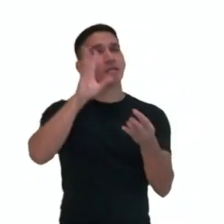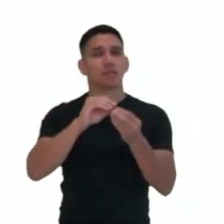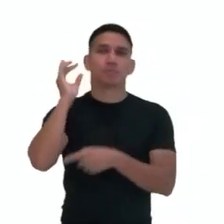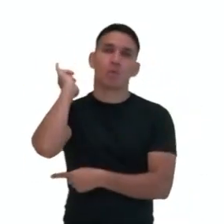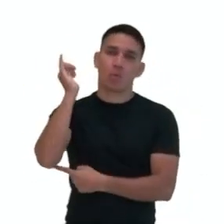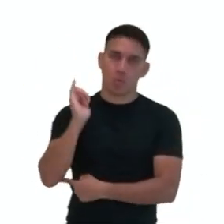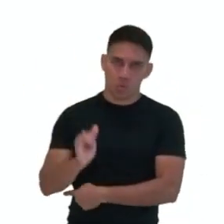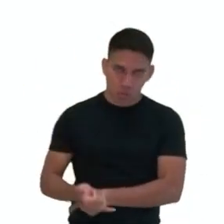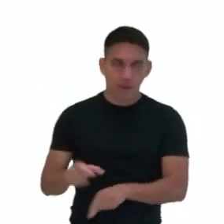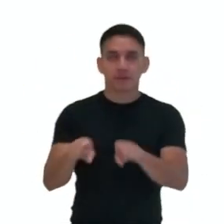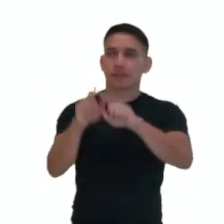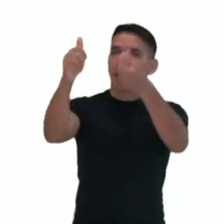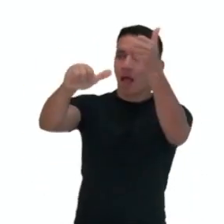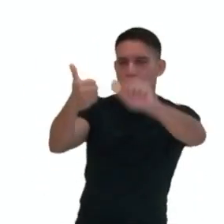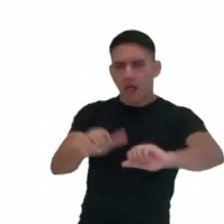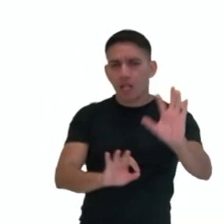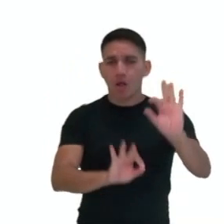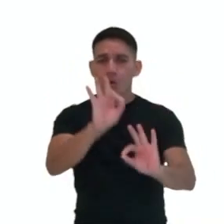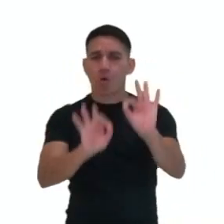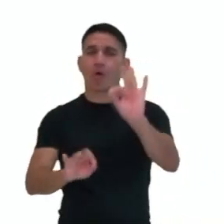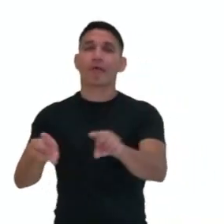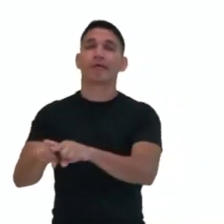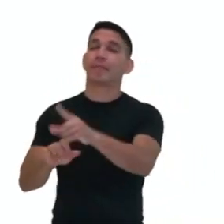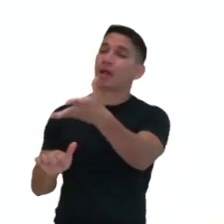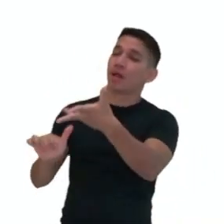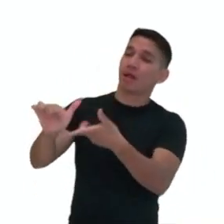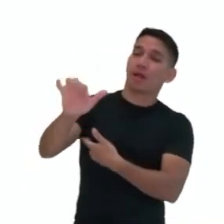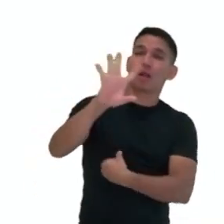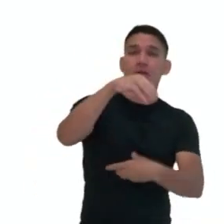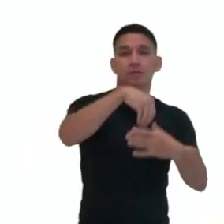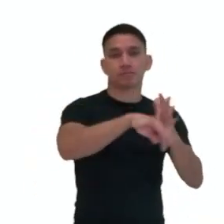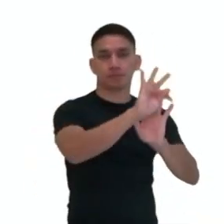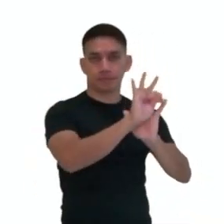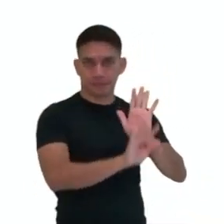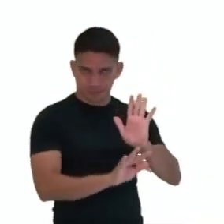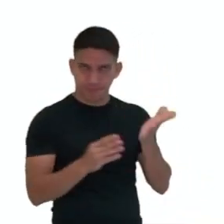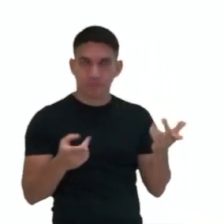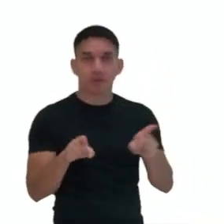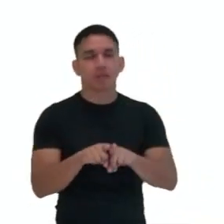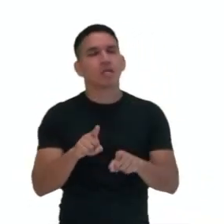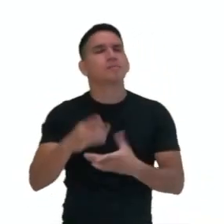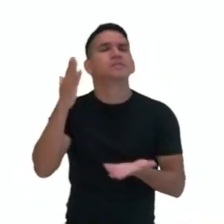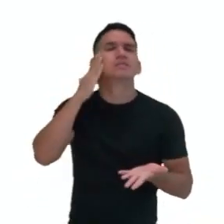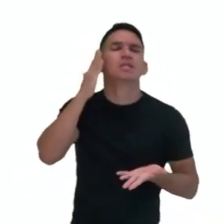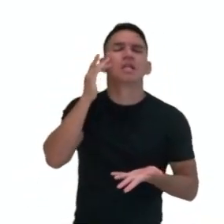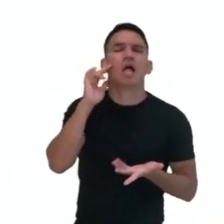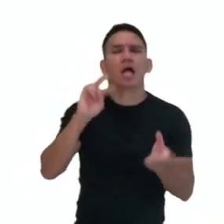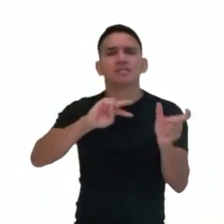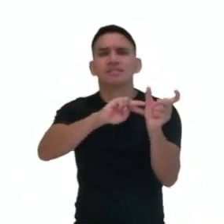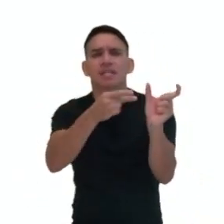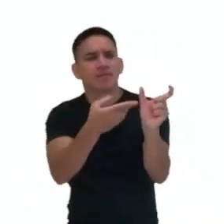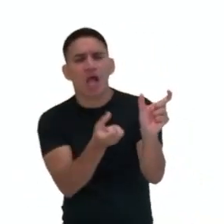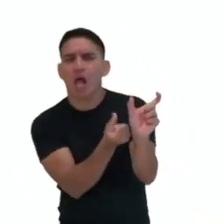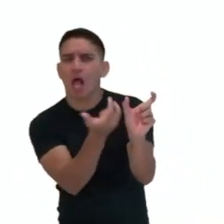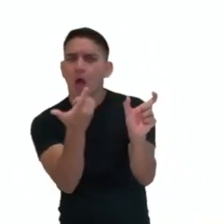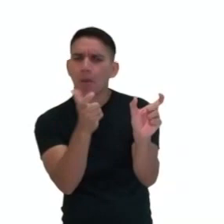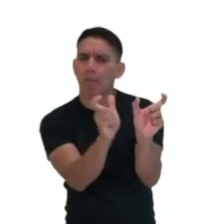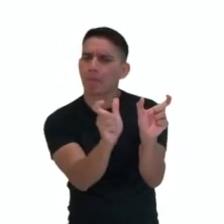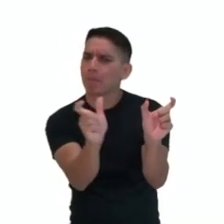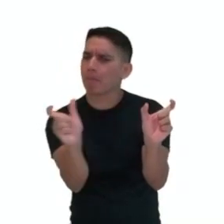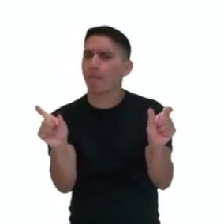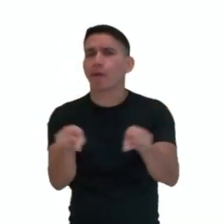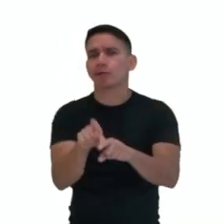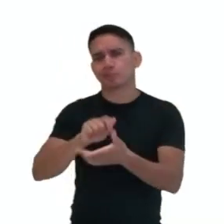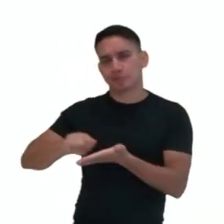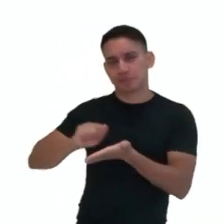romance, analisar a estrutura e elementos do romance e reconhecer o significado de palavras e expressões presentes